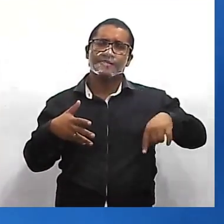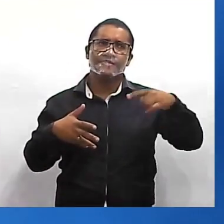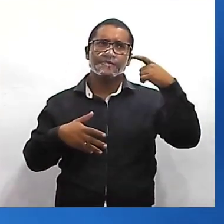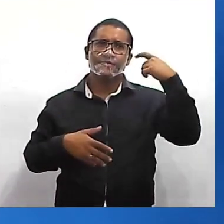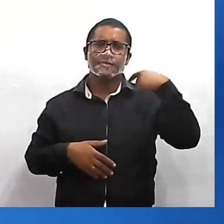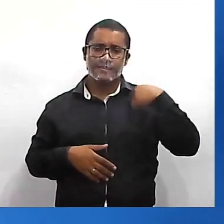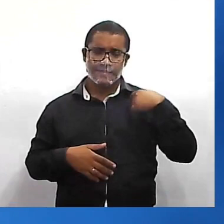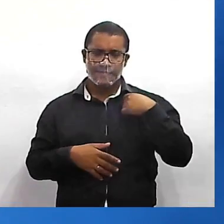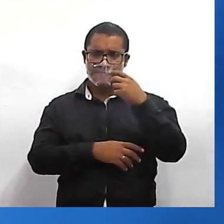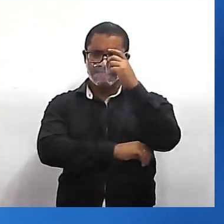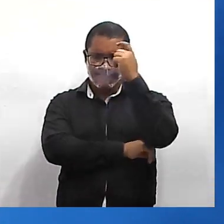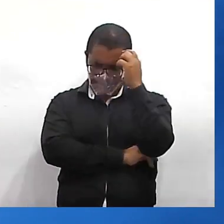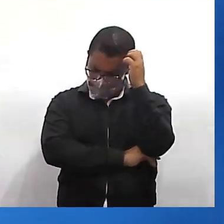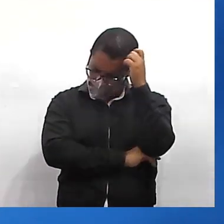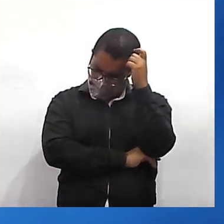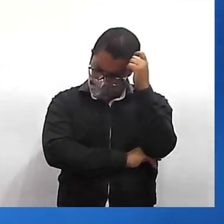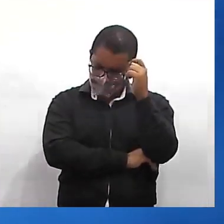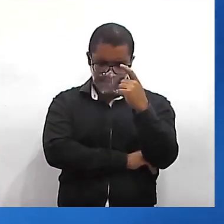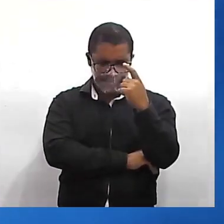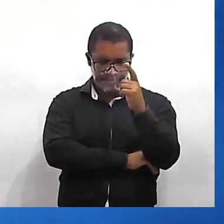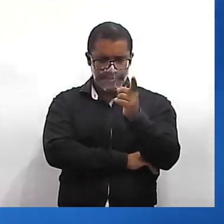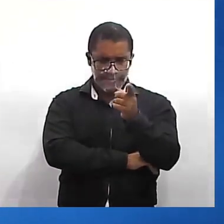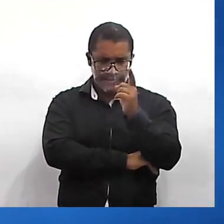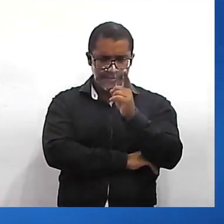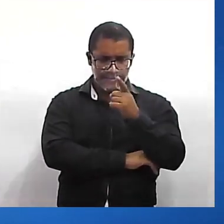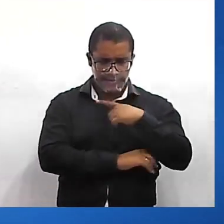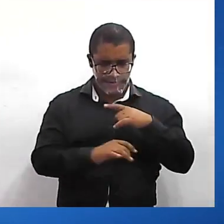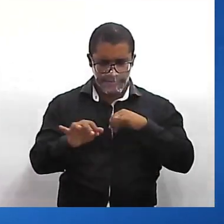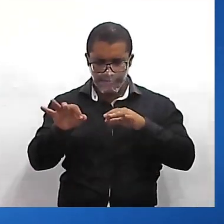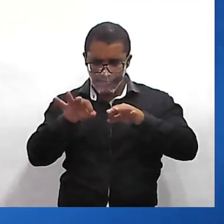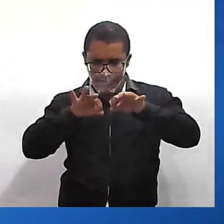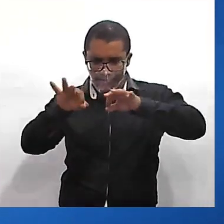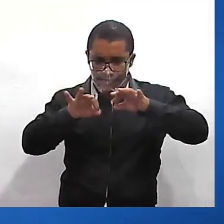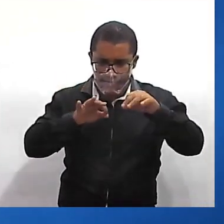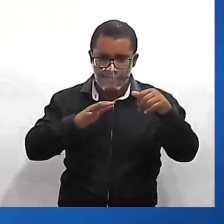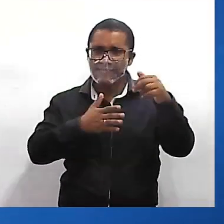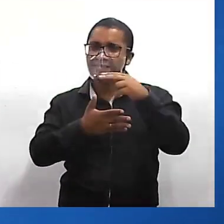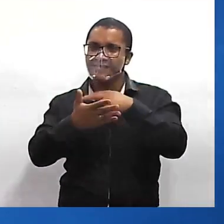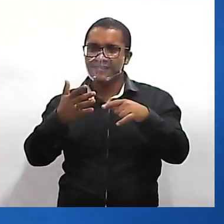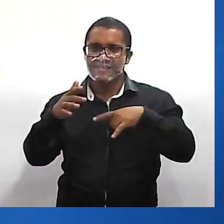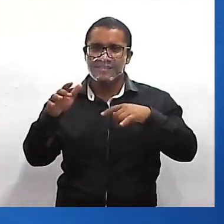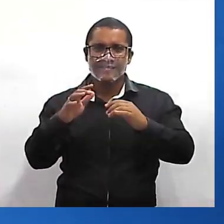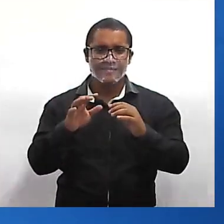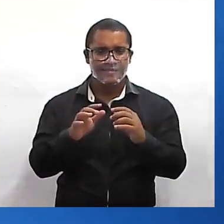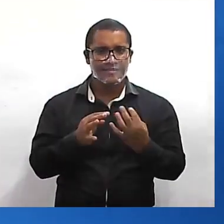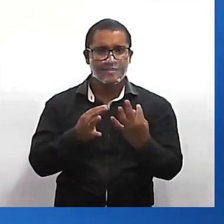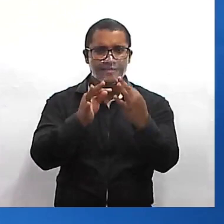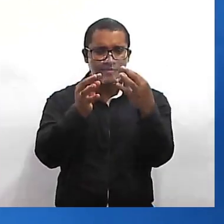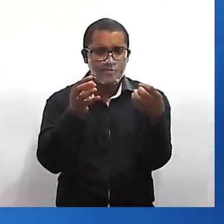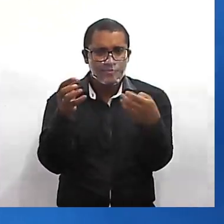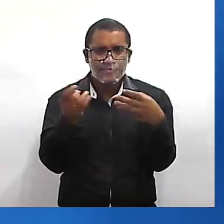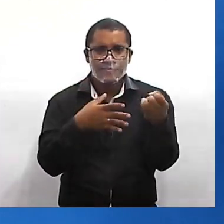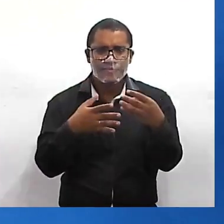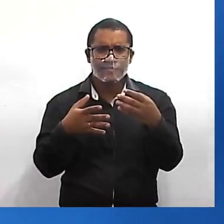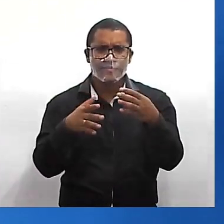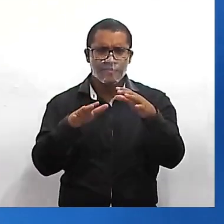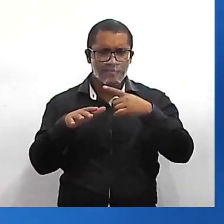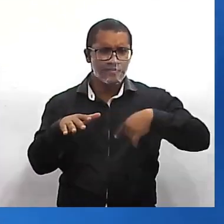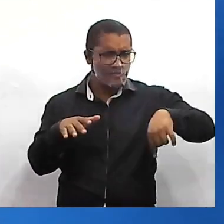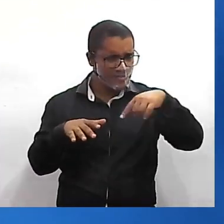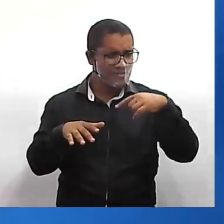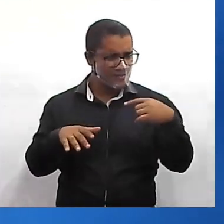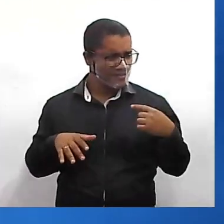chamou a atenção sobre esse ponto, né, de design e programação de tecnologia é que para nós, né, que não somos da área